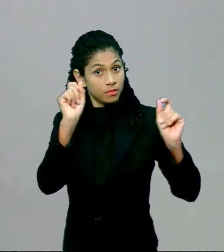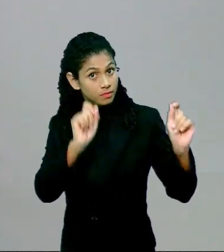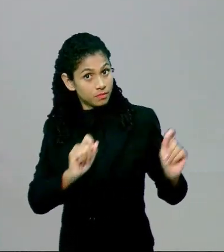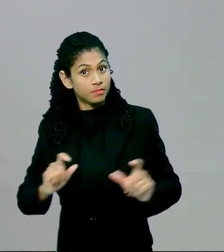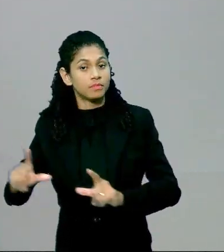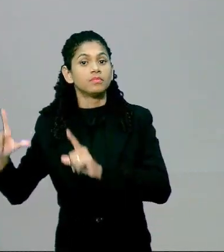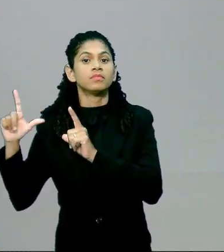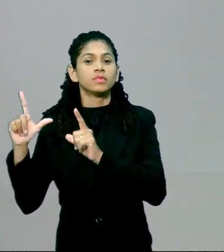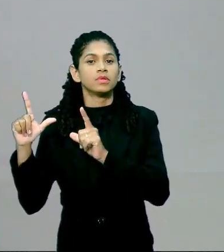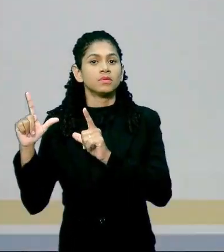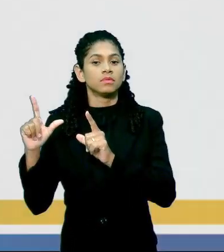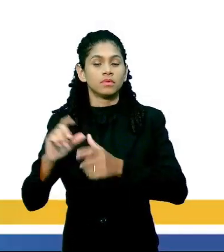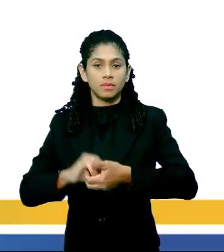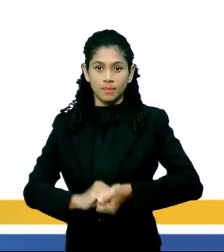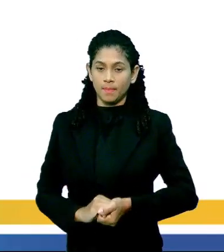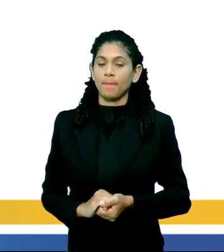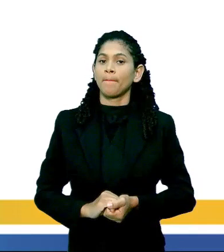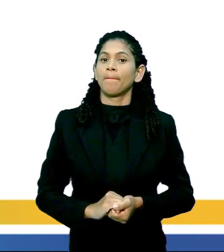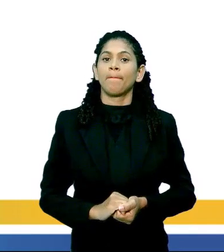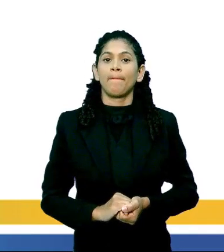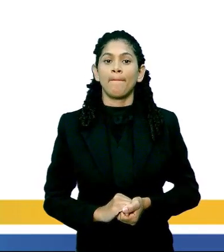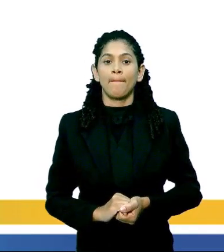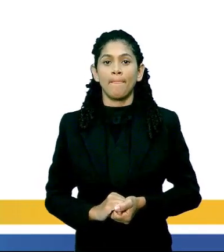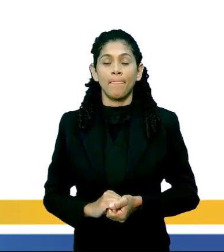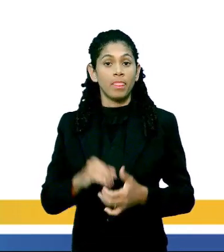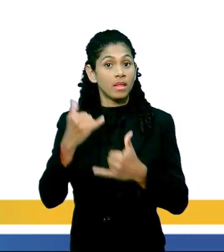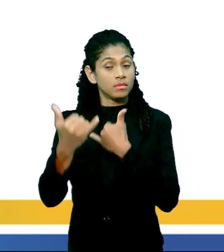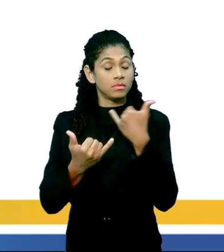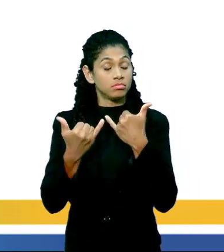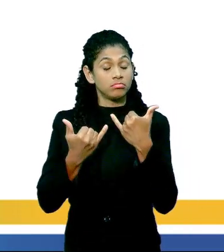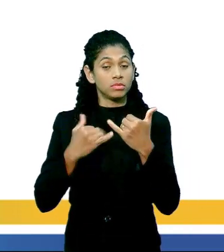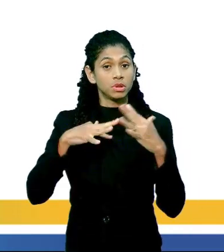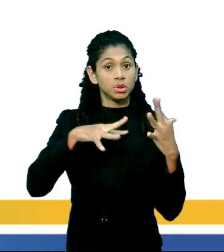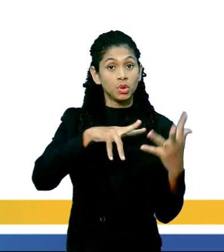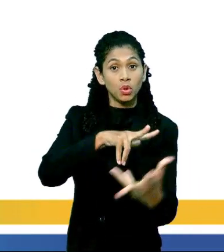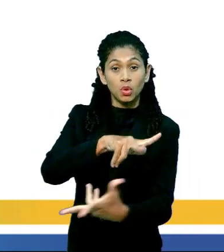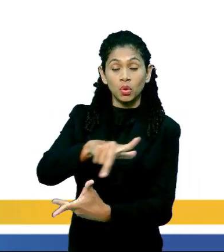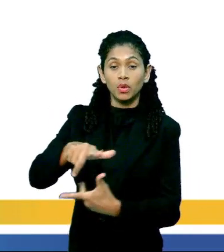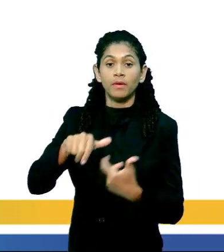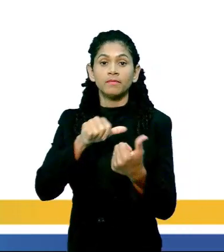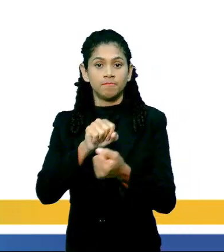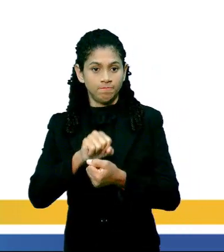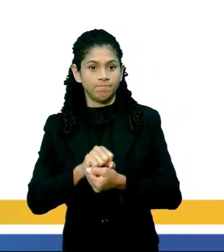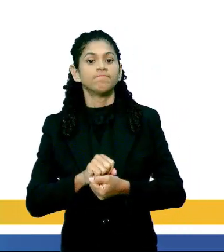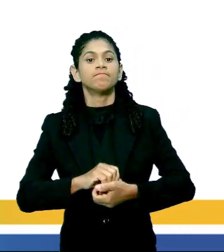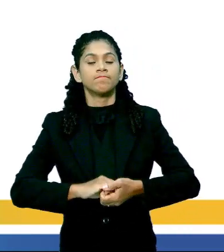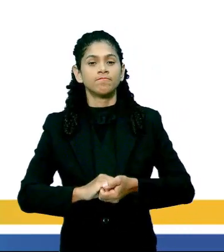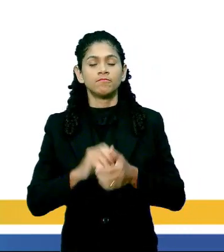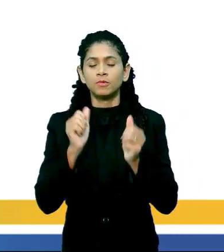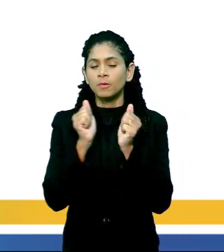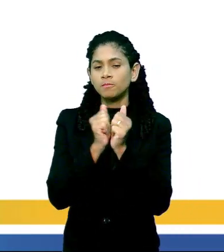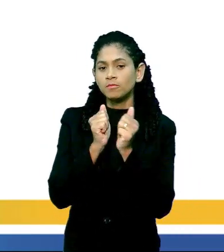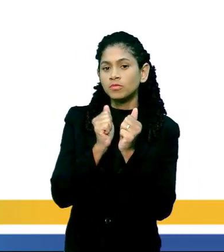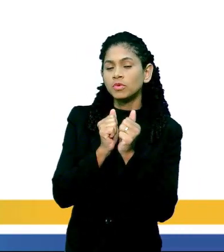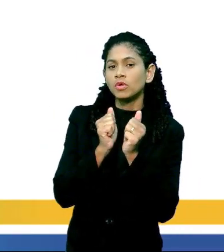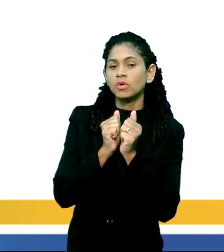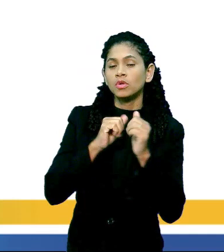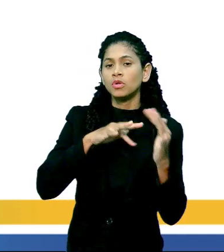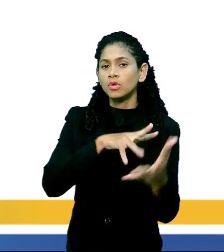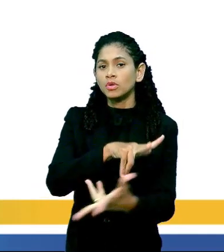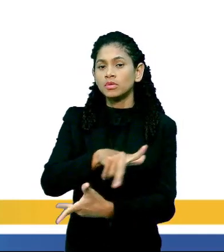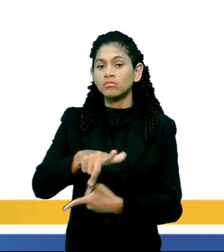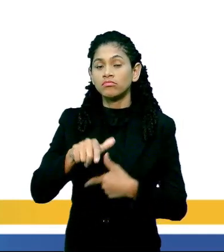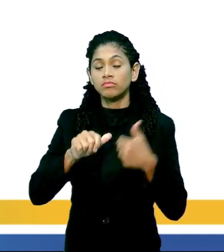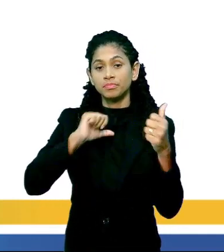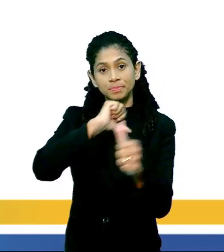vai problematizar. Vamos lá. Brincando pelo mundo afora. A globalização aproximou o mundo e transformou a